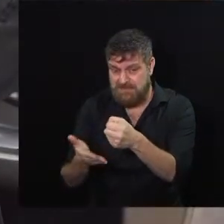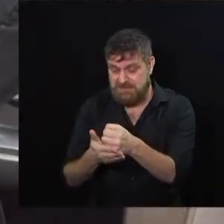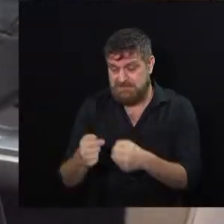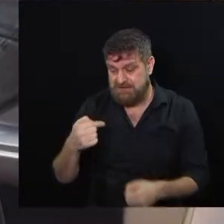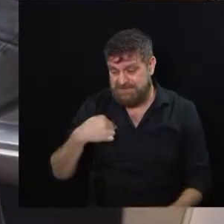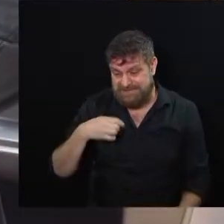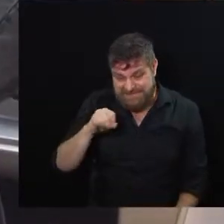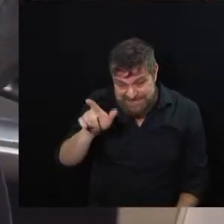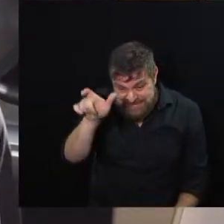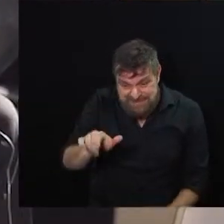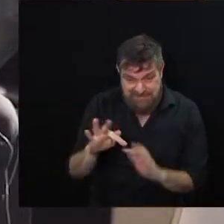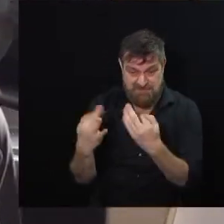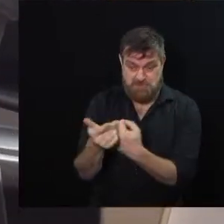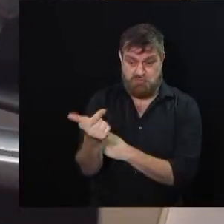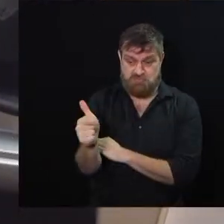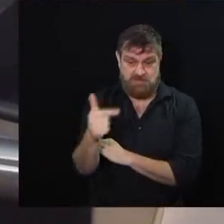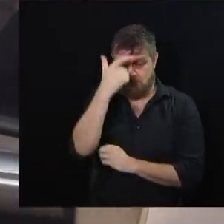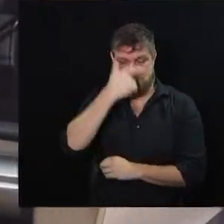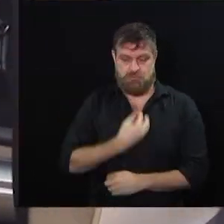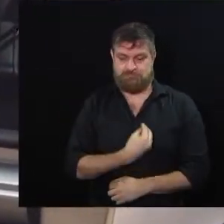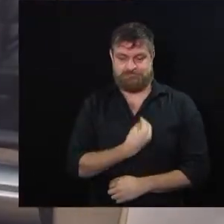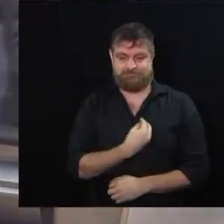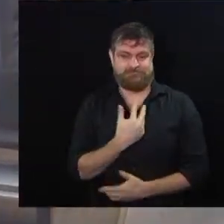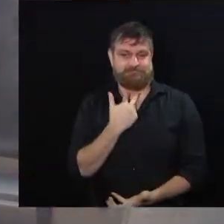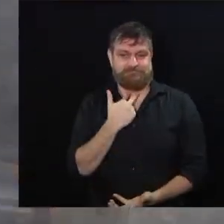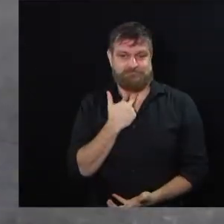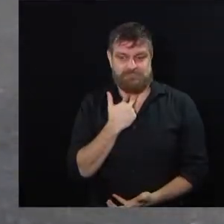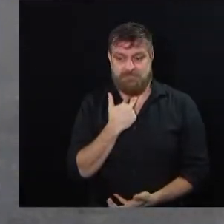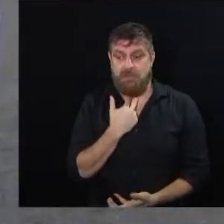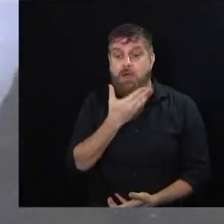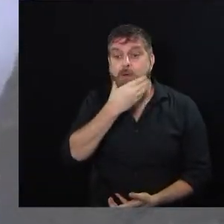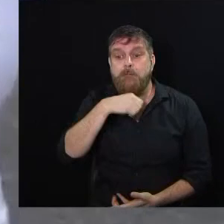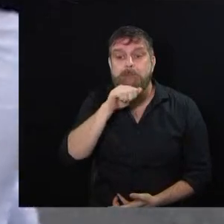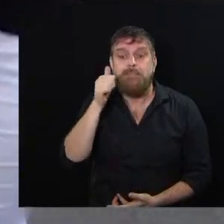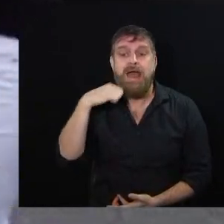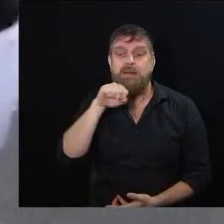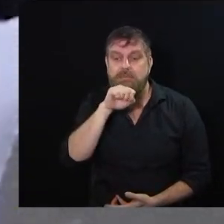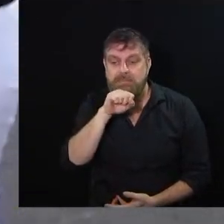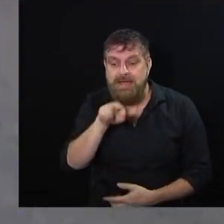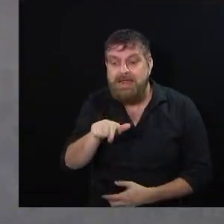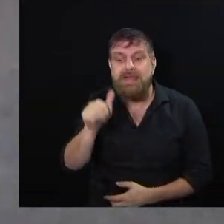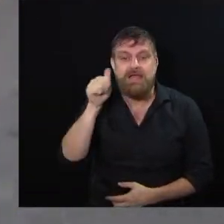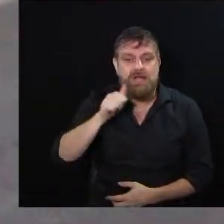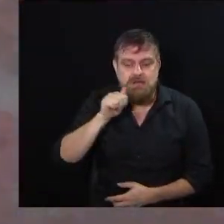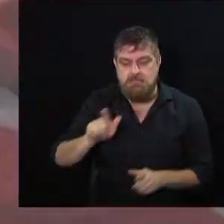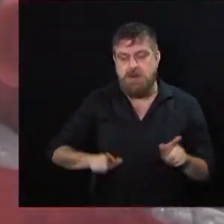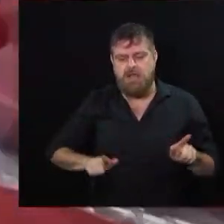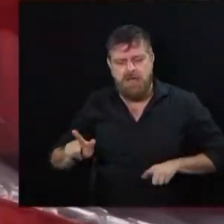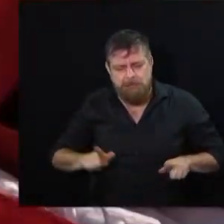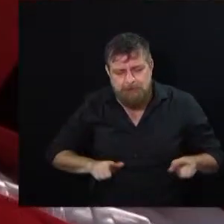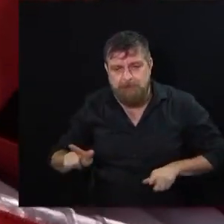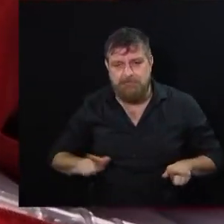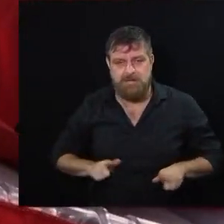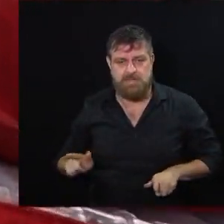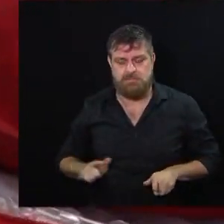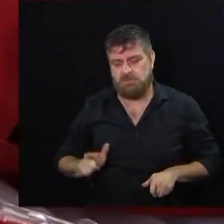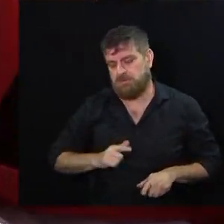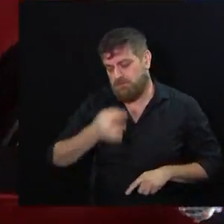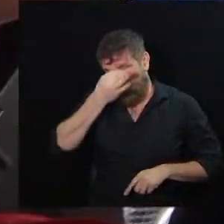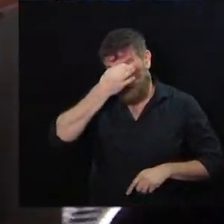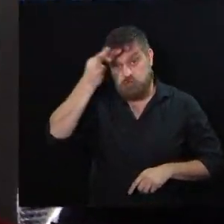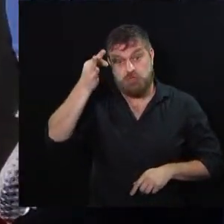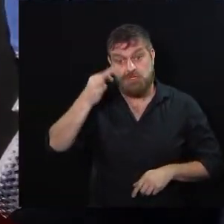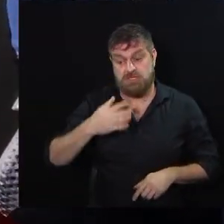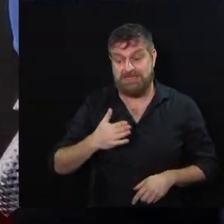Principalmente meus pais, mas também minha irmã, primos e outros parentes. Tenho muita sorte por ter um médico dentro de